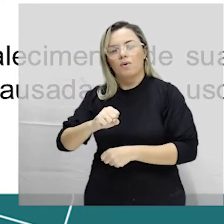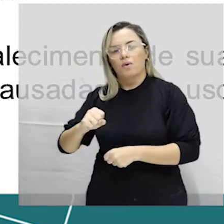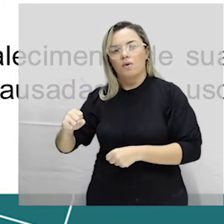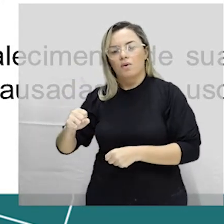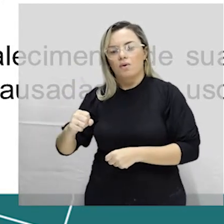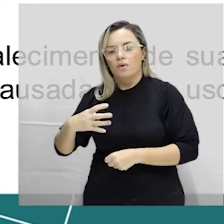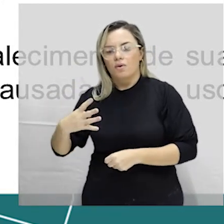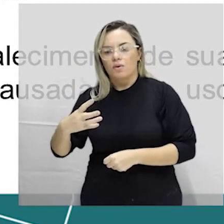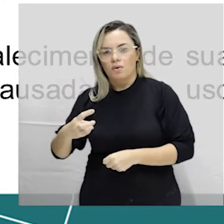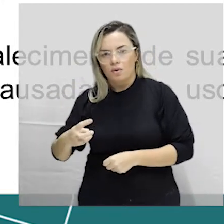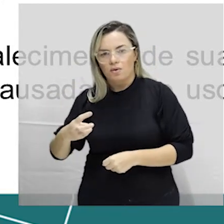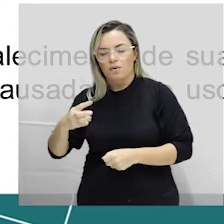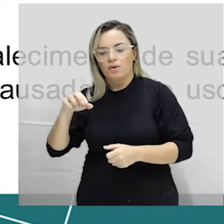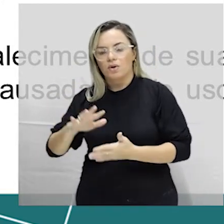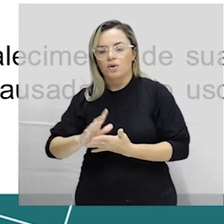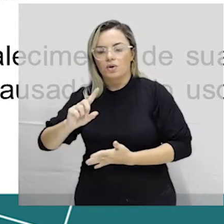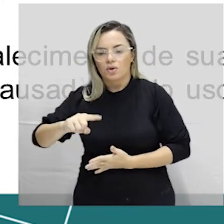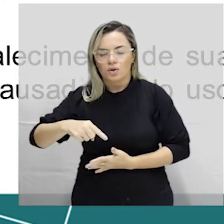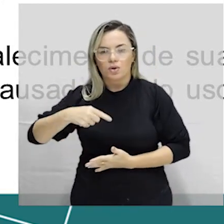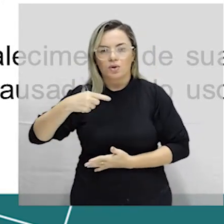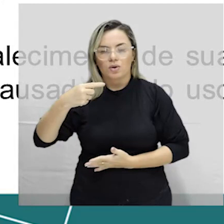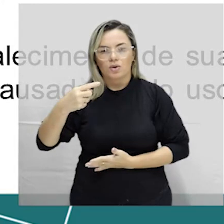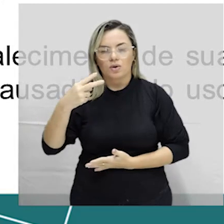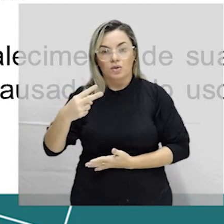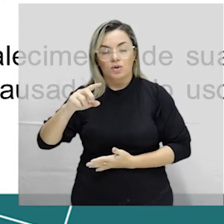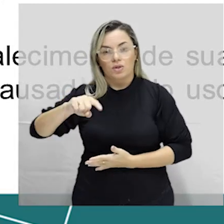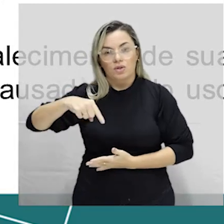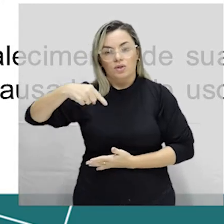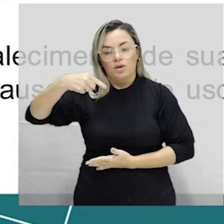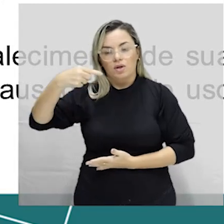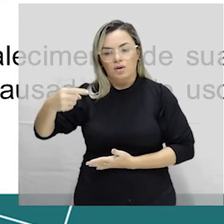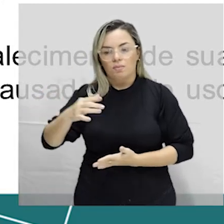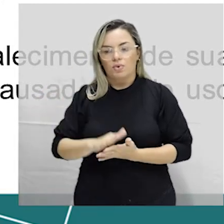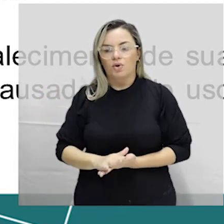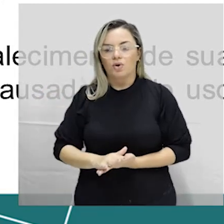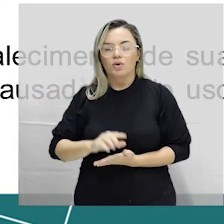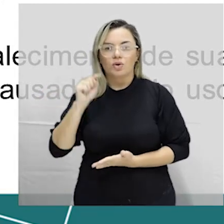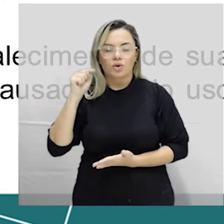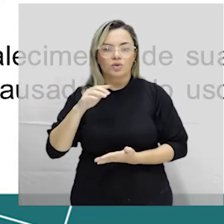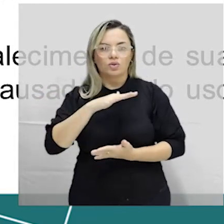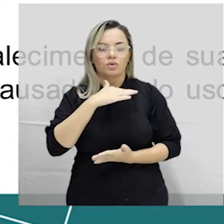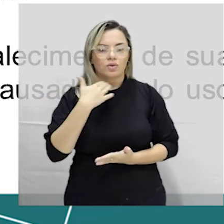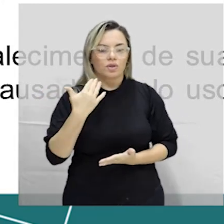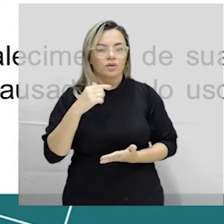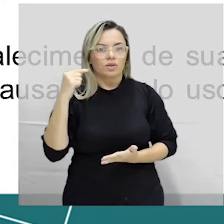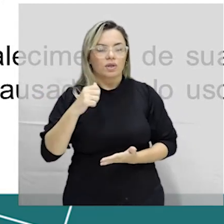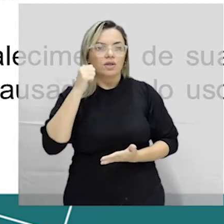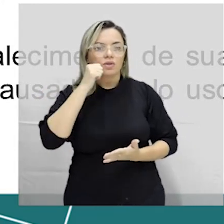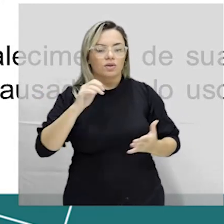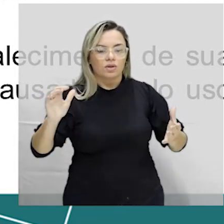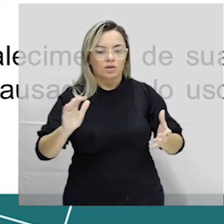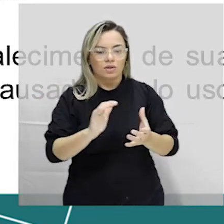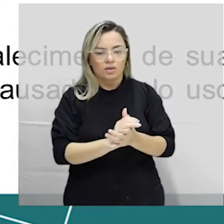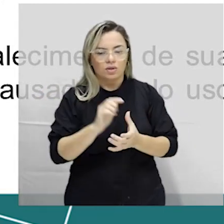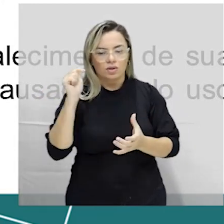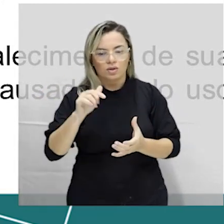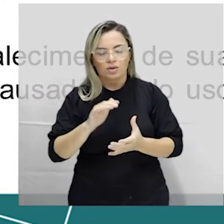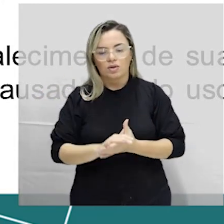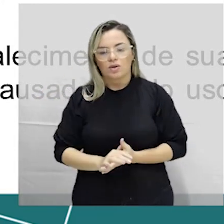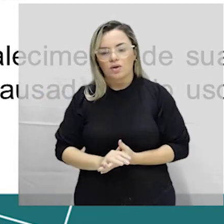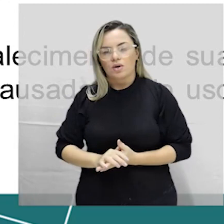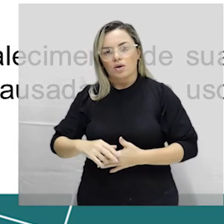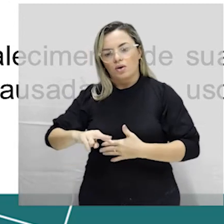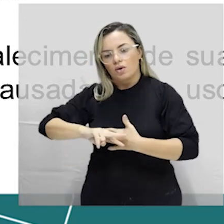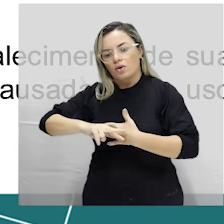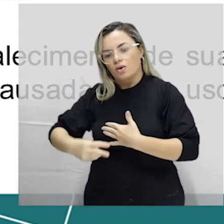1883, 2 anos após o falecimento da sua esposa, em virtude de complicações respiratórias causadas pelo